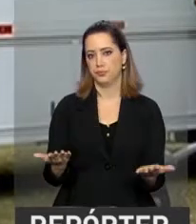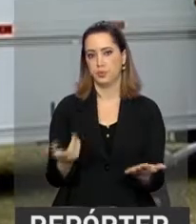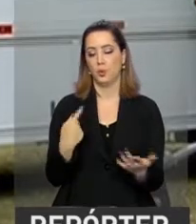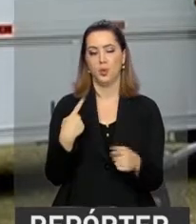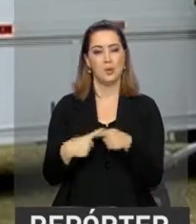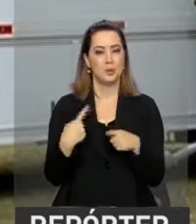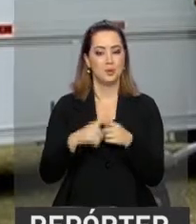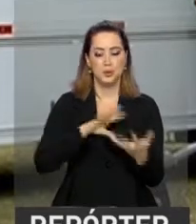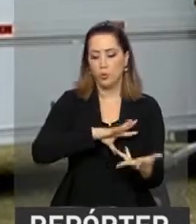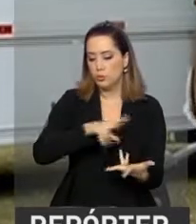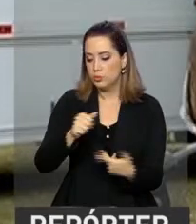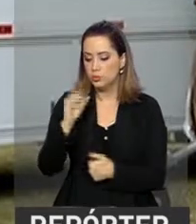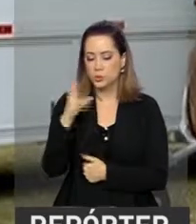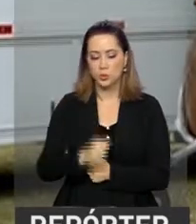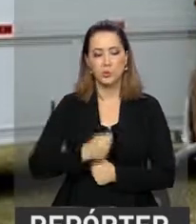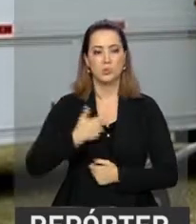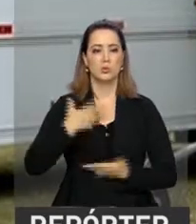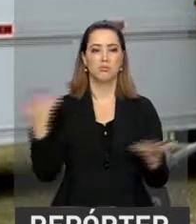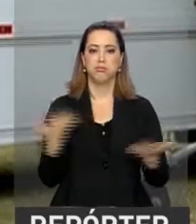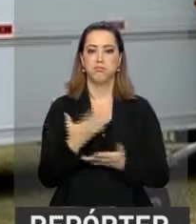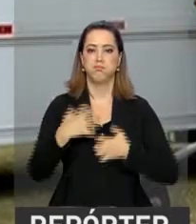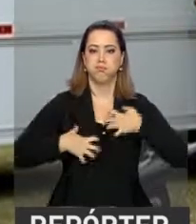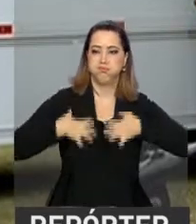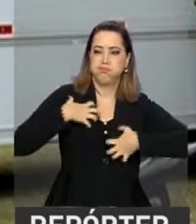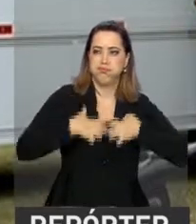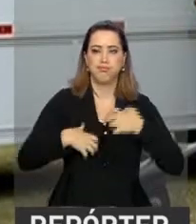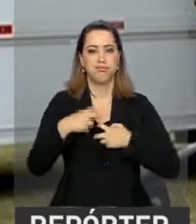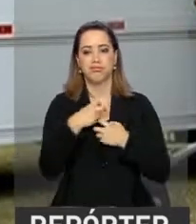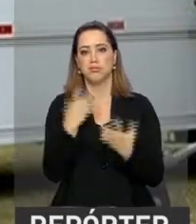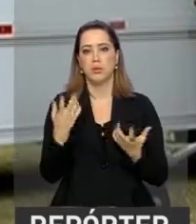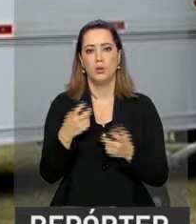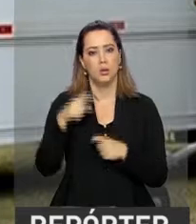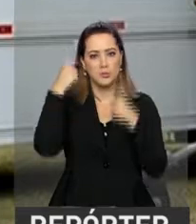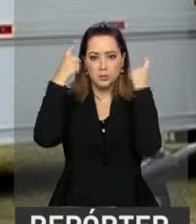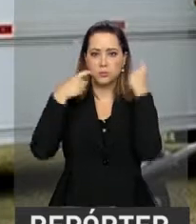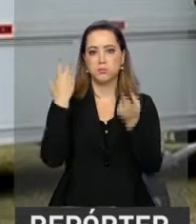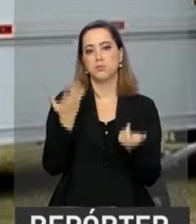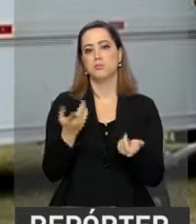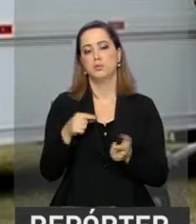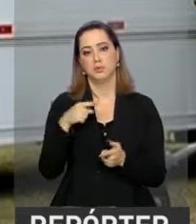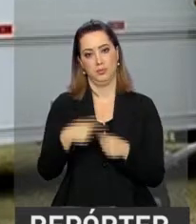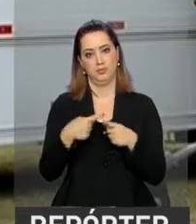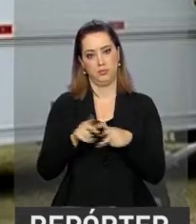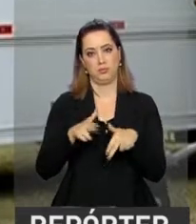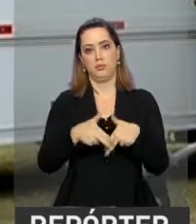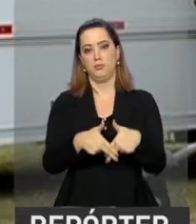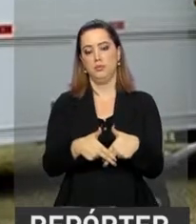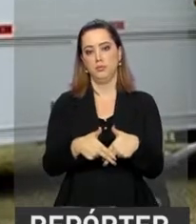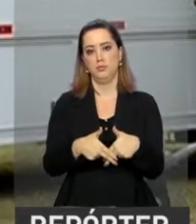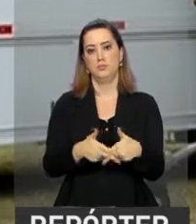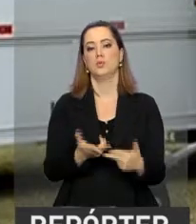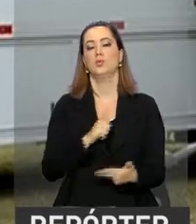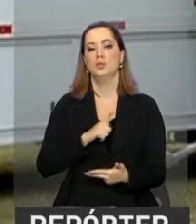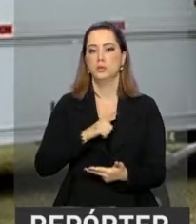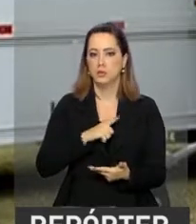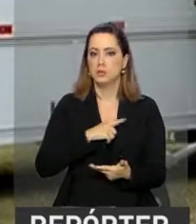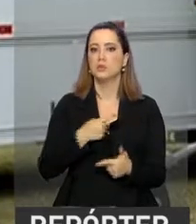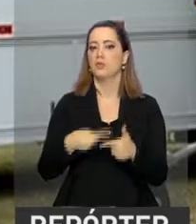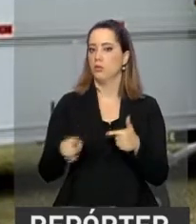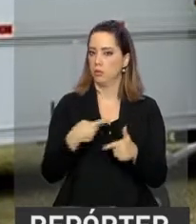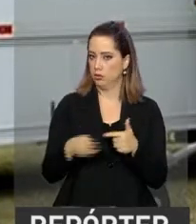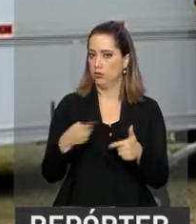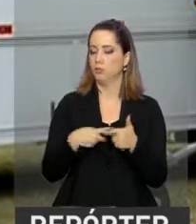estresse, está passando uma certa, de novo, aspas, histeria com a questão do terrorismo. E existem motivos para isso, porque